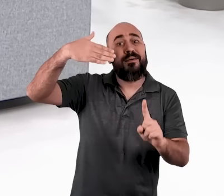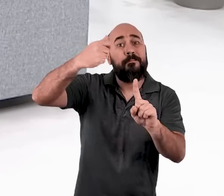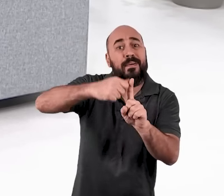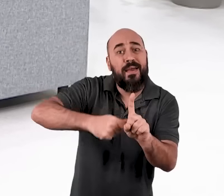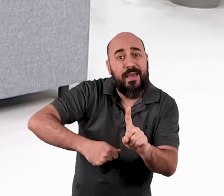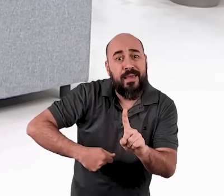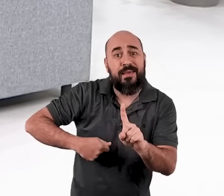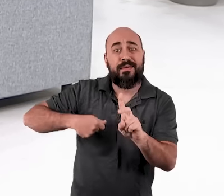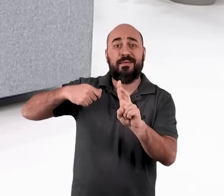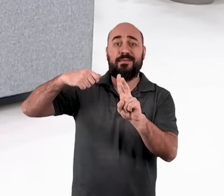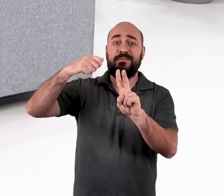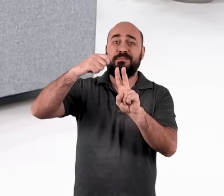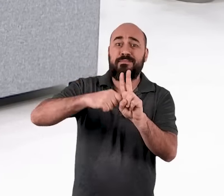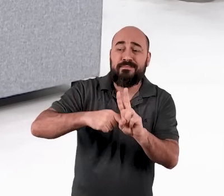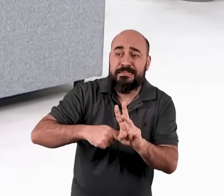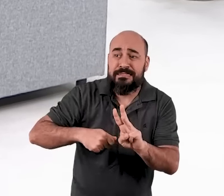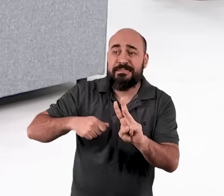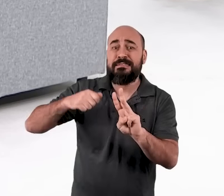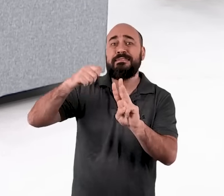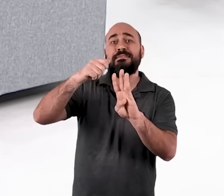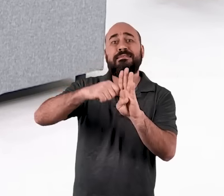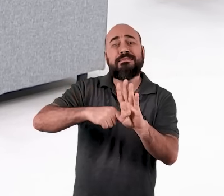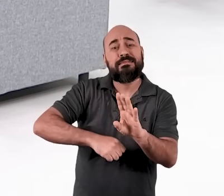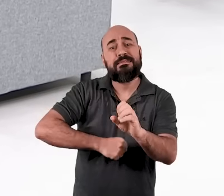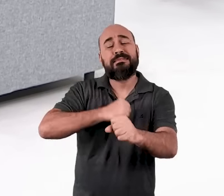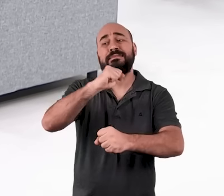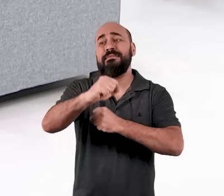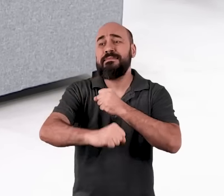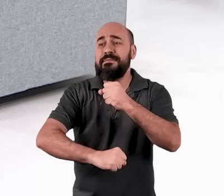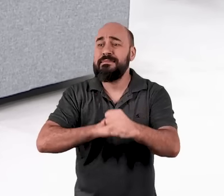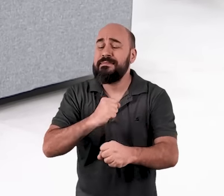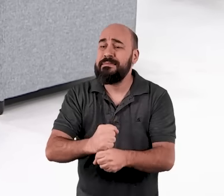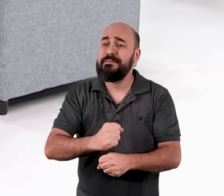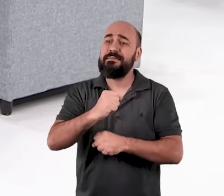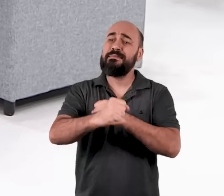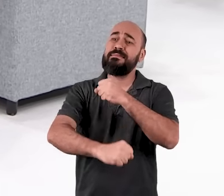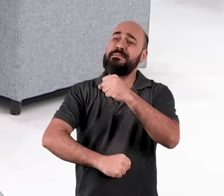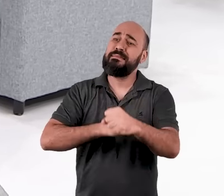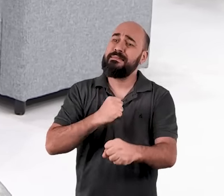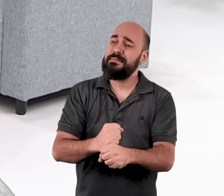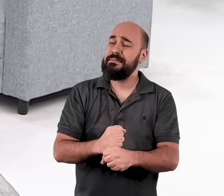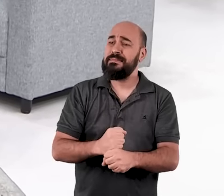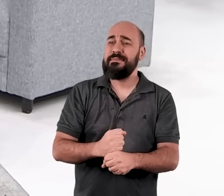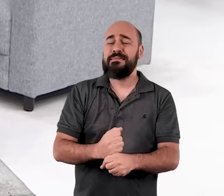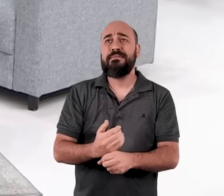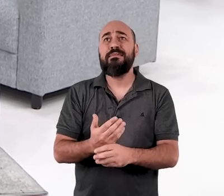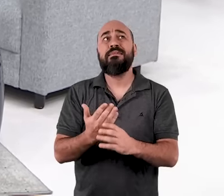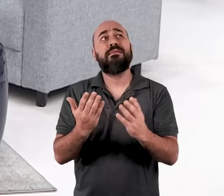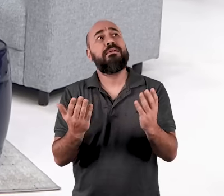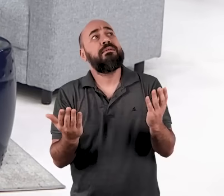anos vêm e vão, e Jesus não